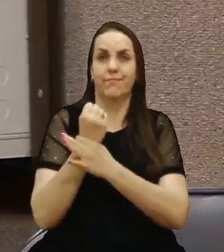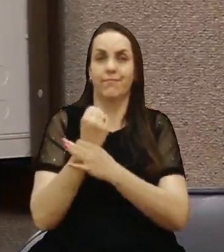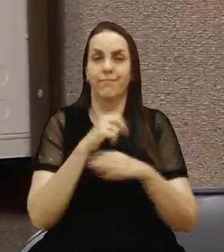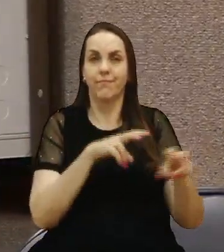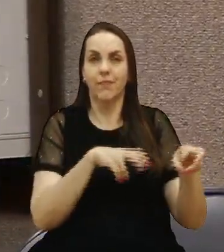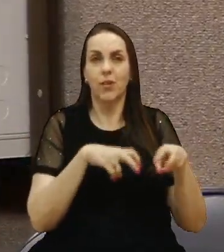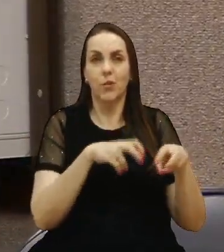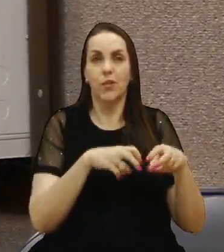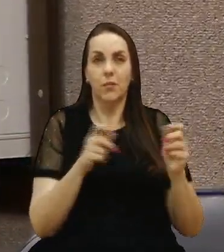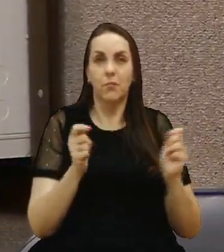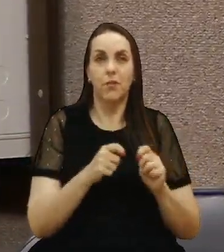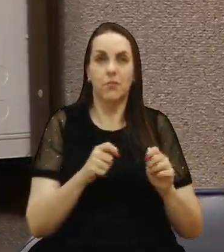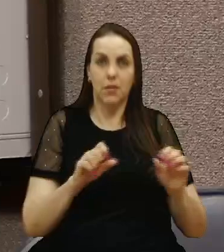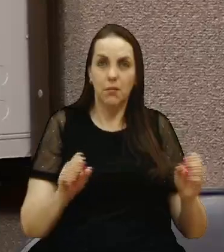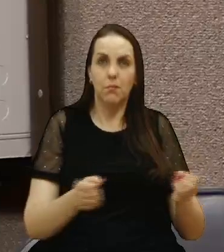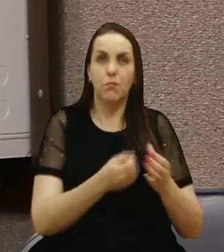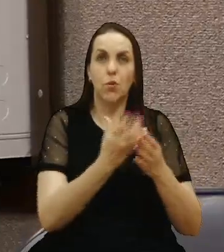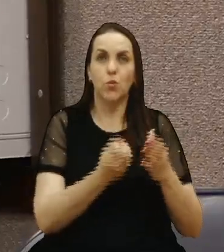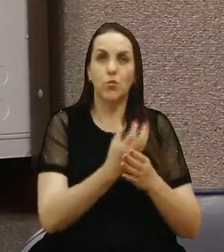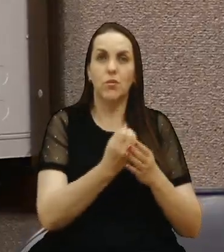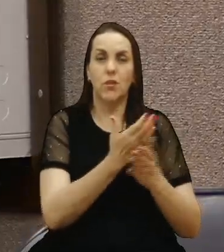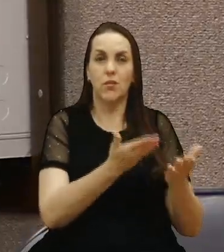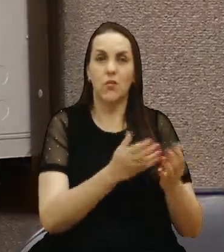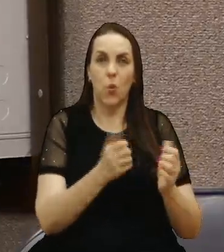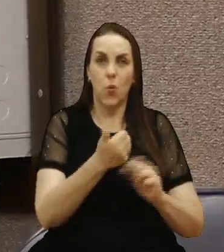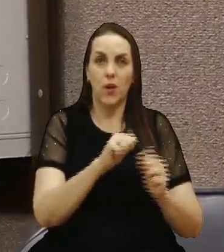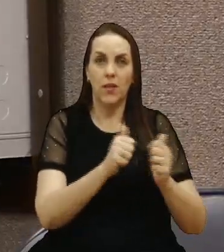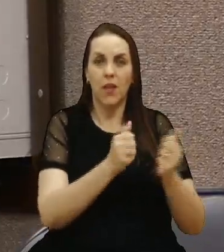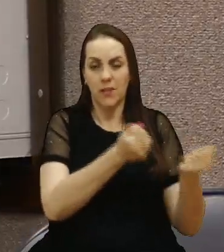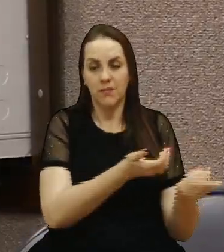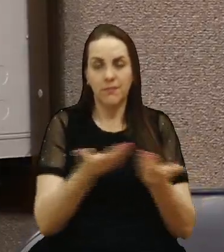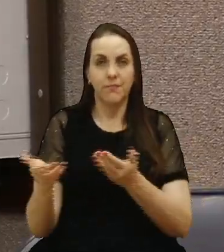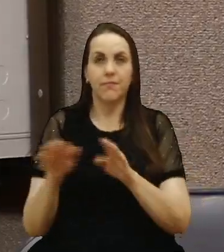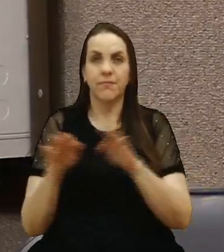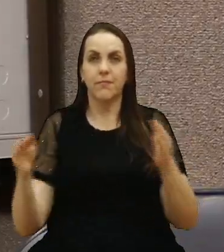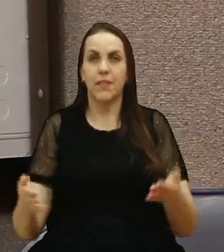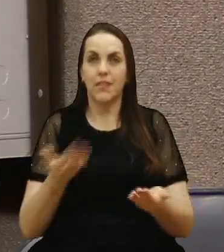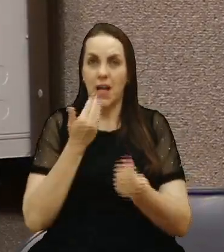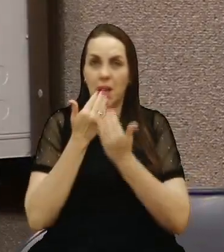possam produzir com qualidade, que possam mandar para nossas mesas aqui na